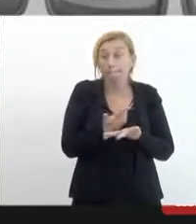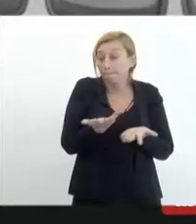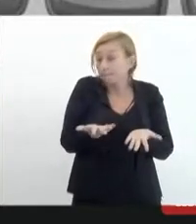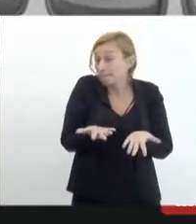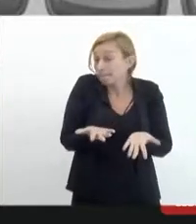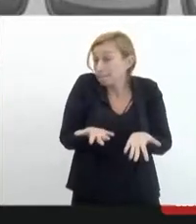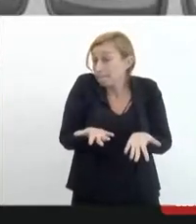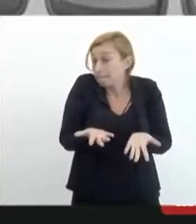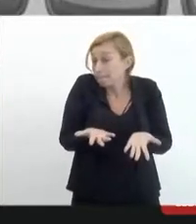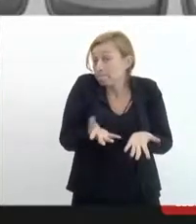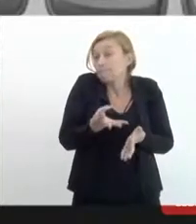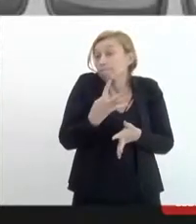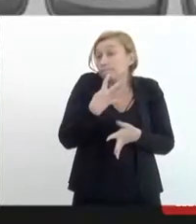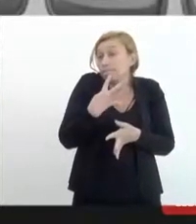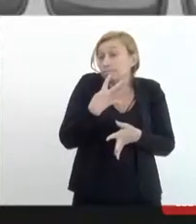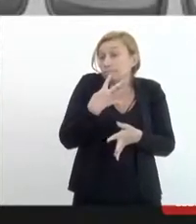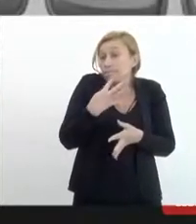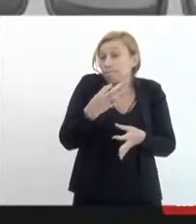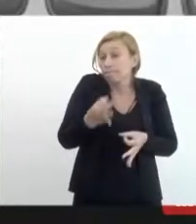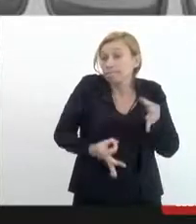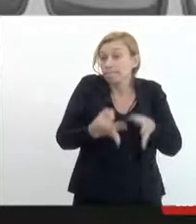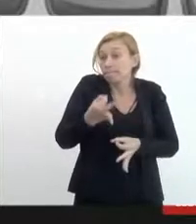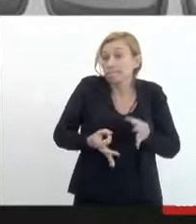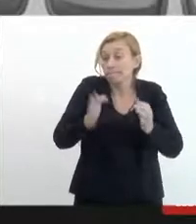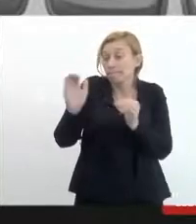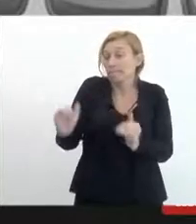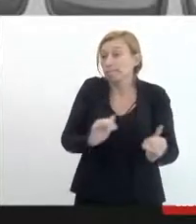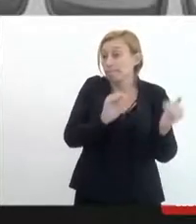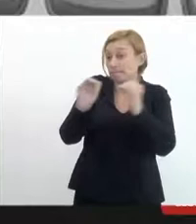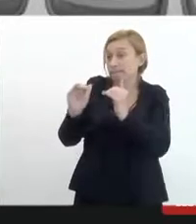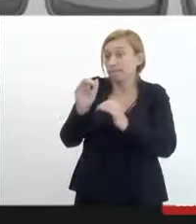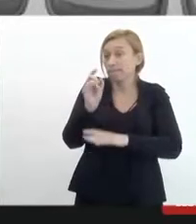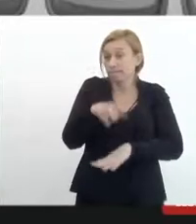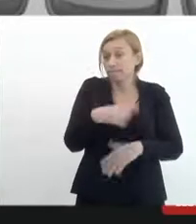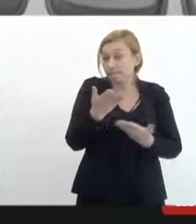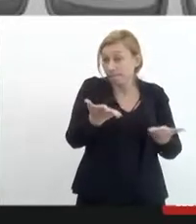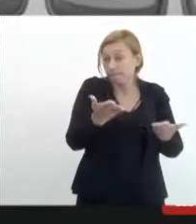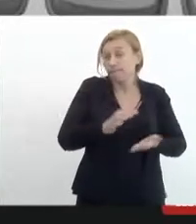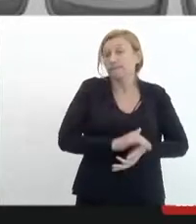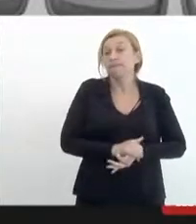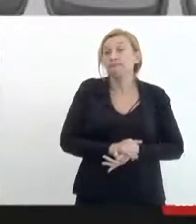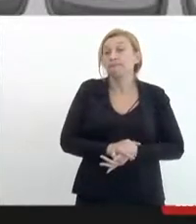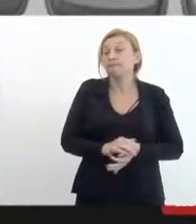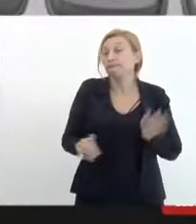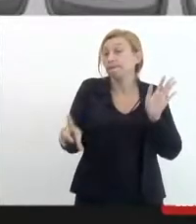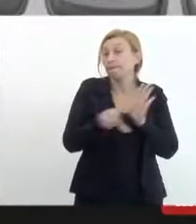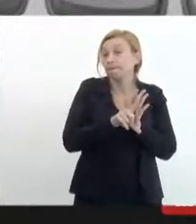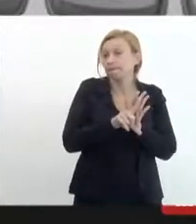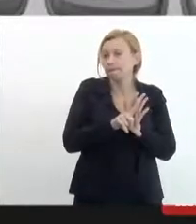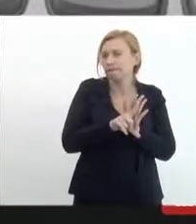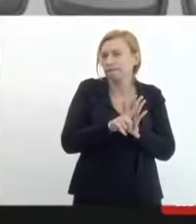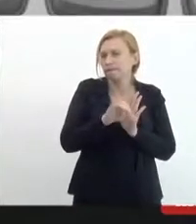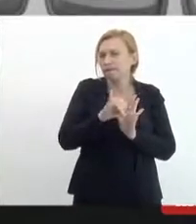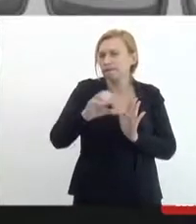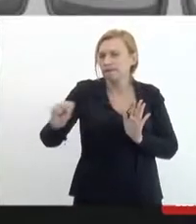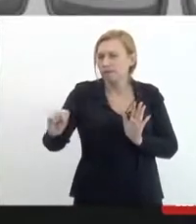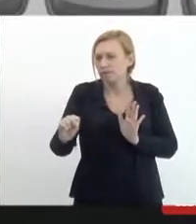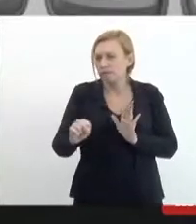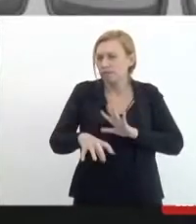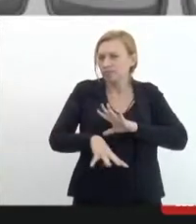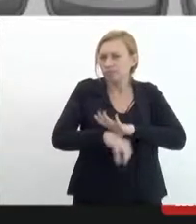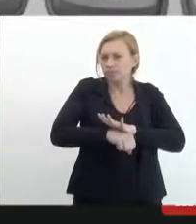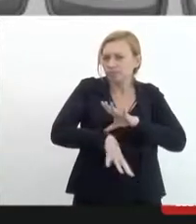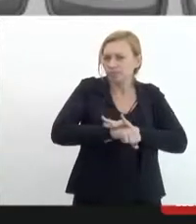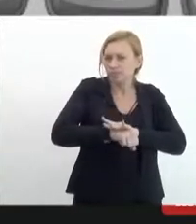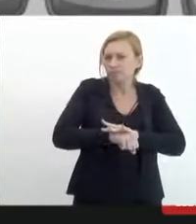sendo reconhecidos nos tribunais superiores, né? Está aí a lei do ICMS na extração de